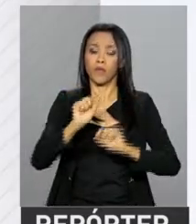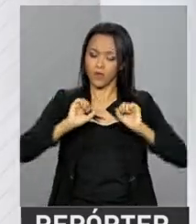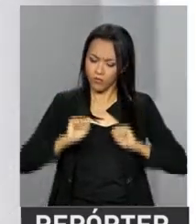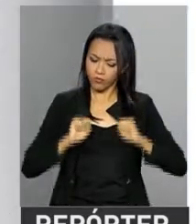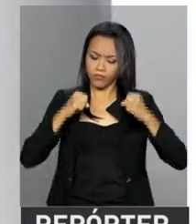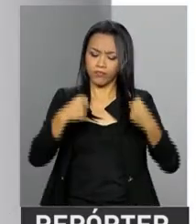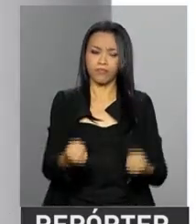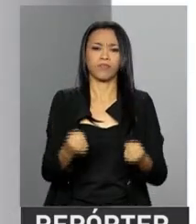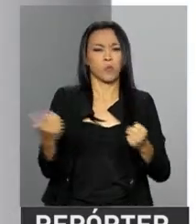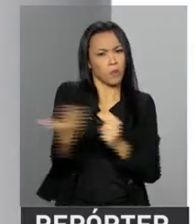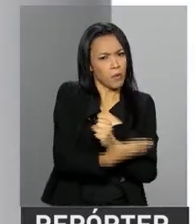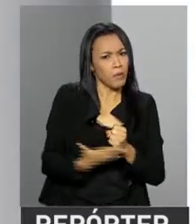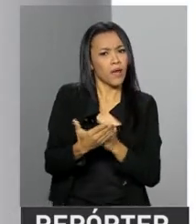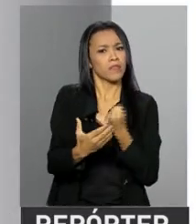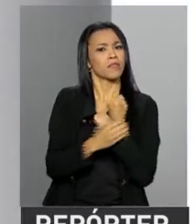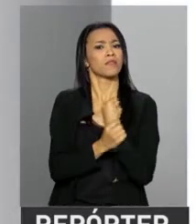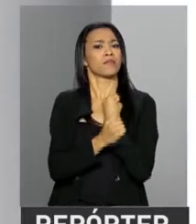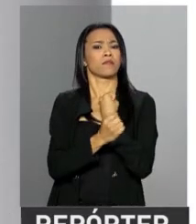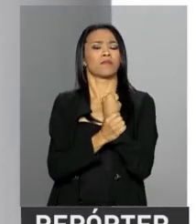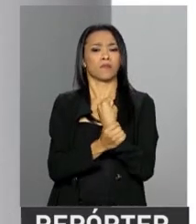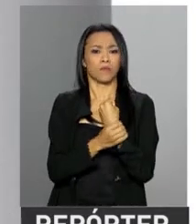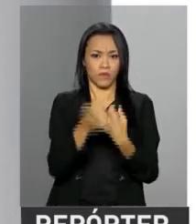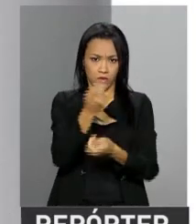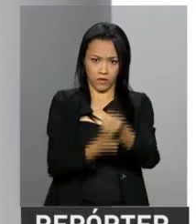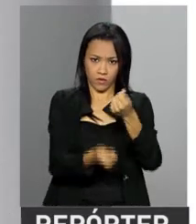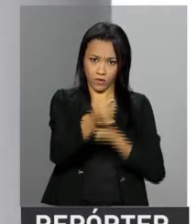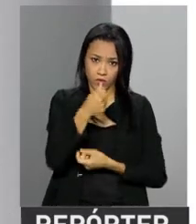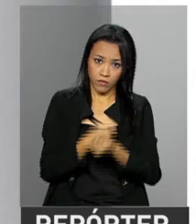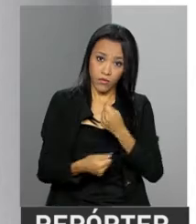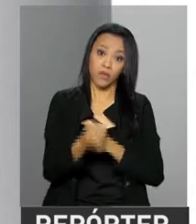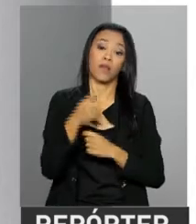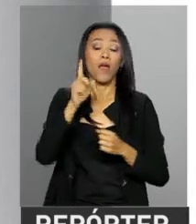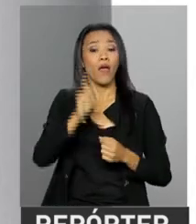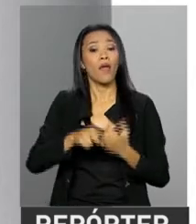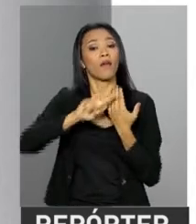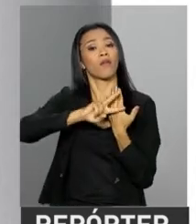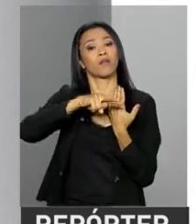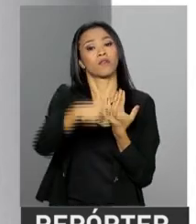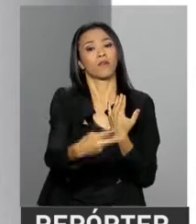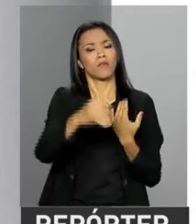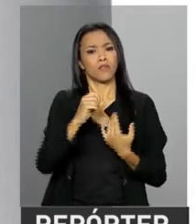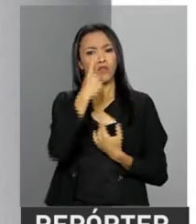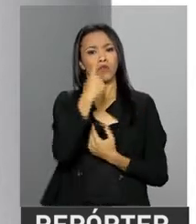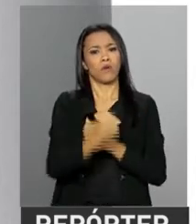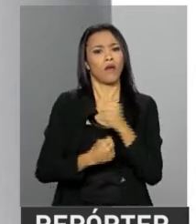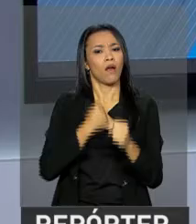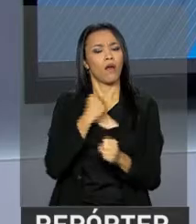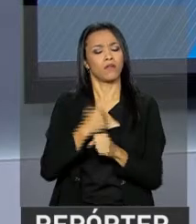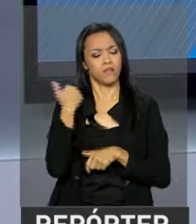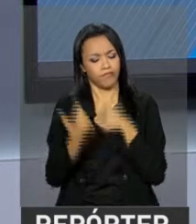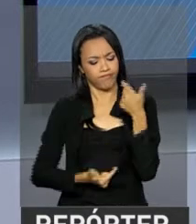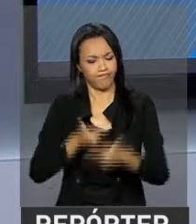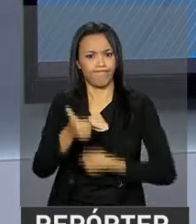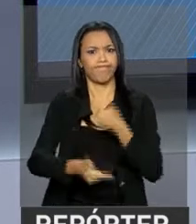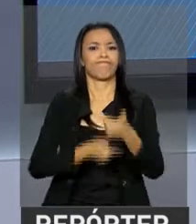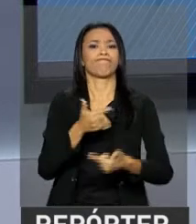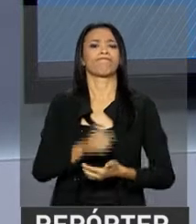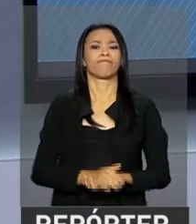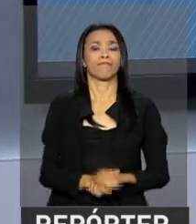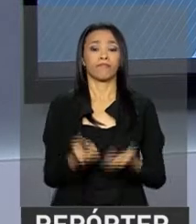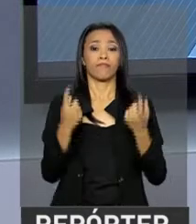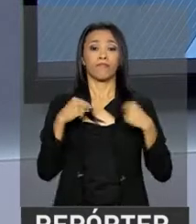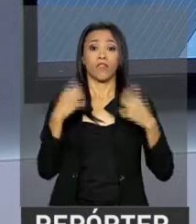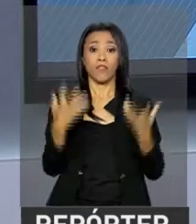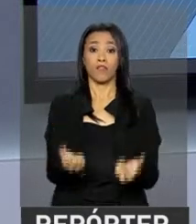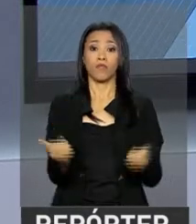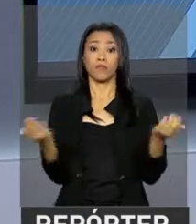em bases sólidas e sustentáveis, sendo resultado de um ano de trabalho. E vamos agora ao